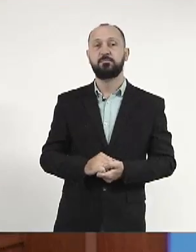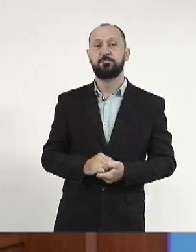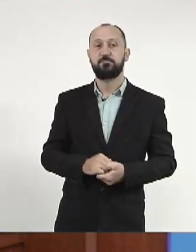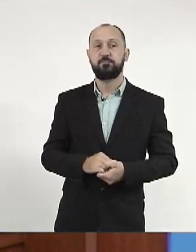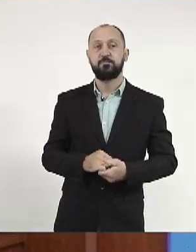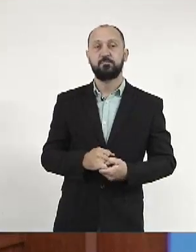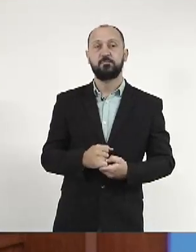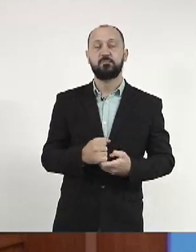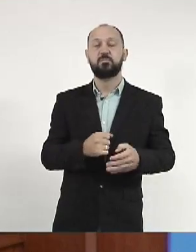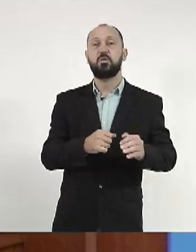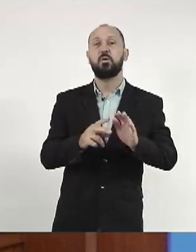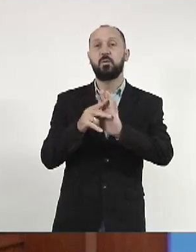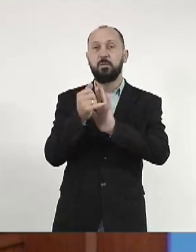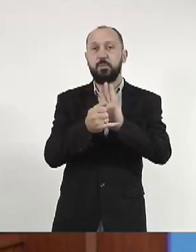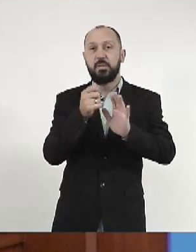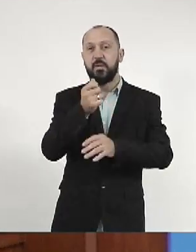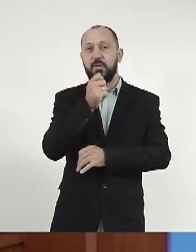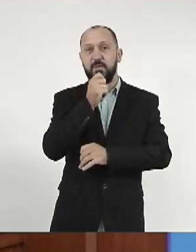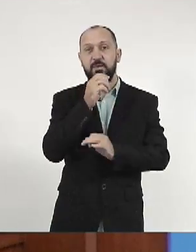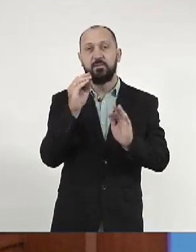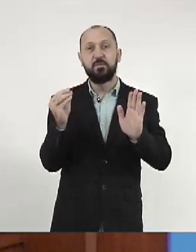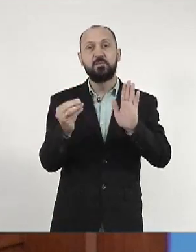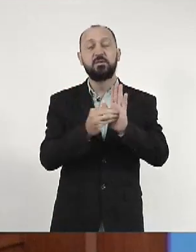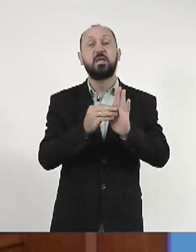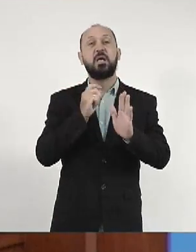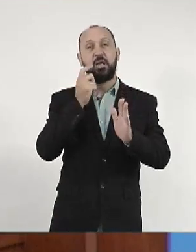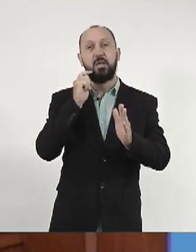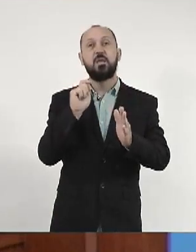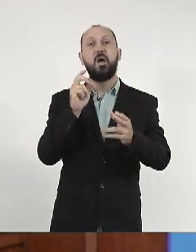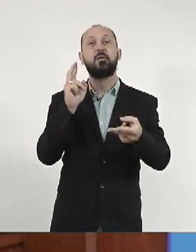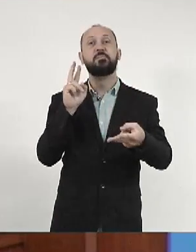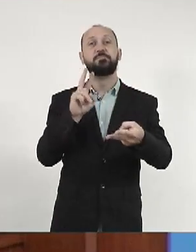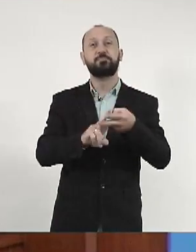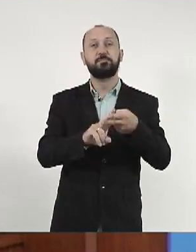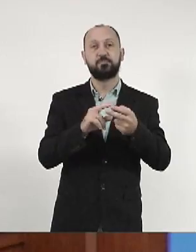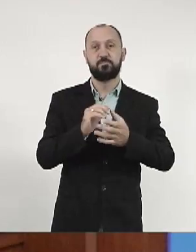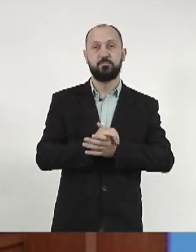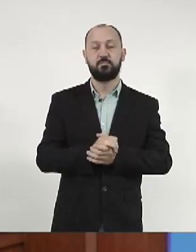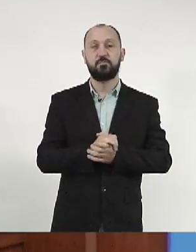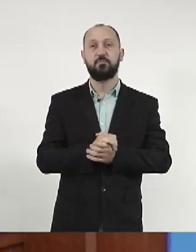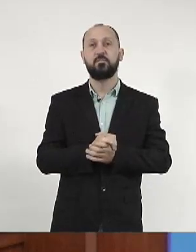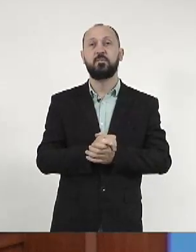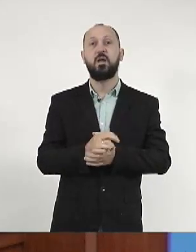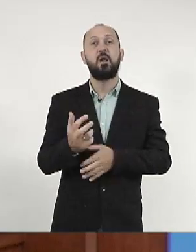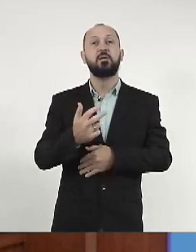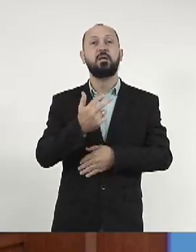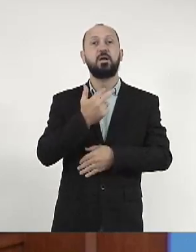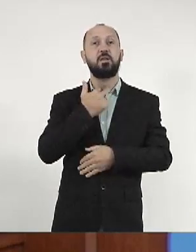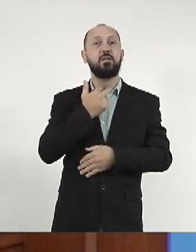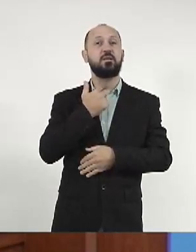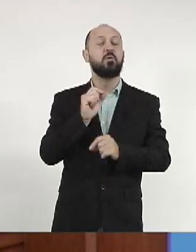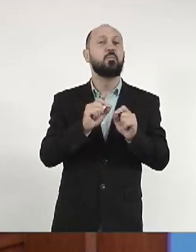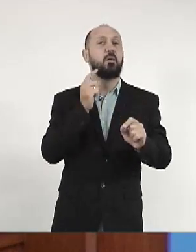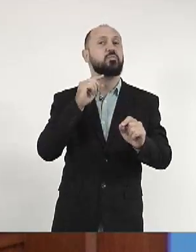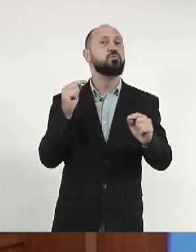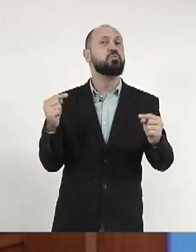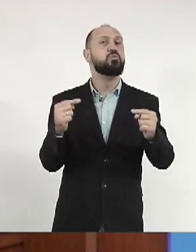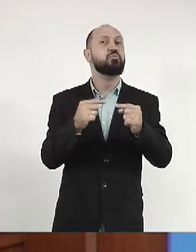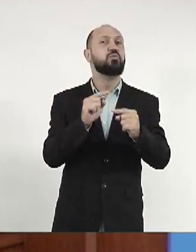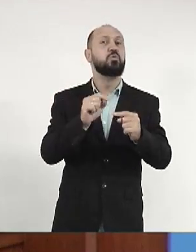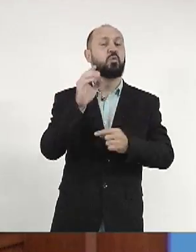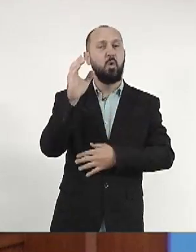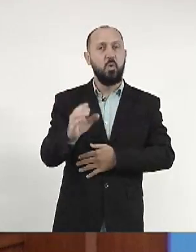projeto prevê ainda que as condenações por esse delito não poderão se basear nos